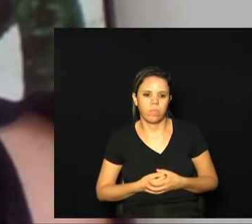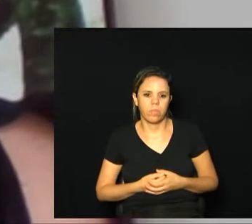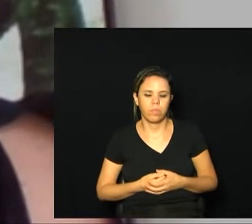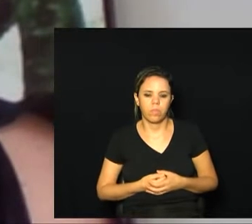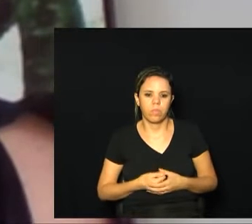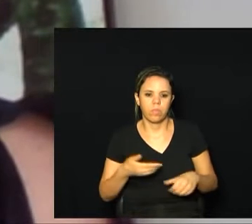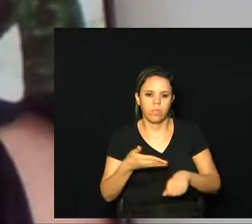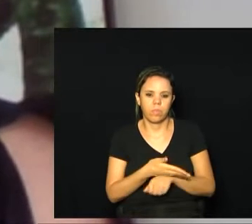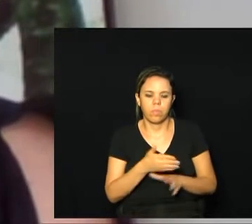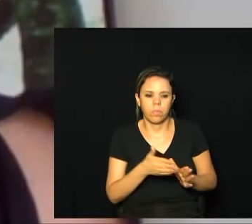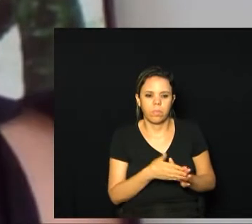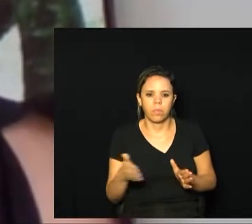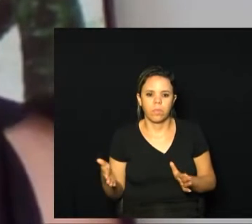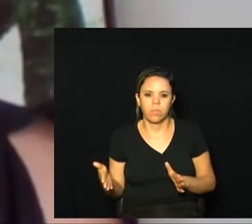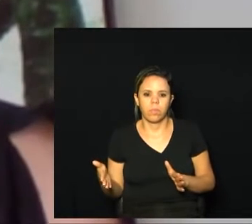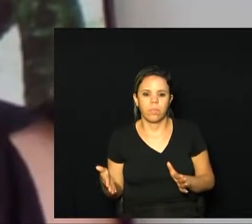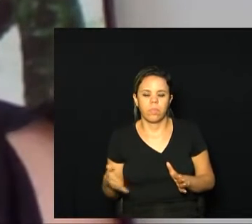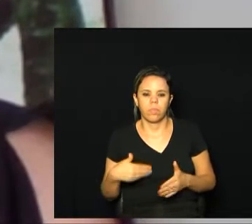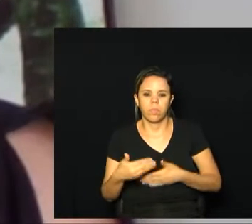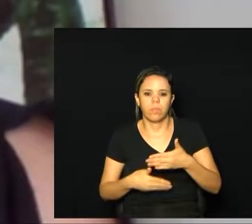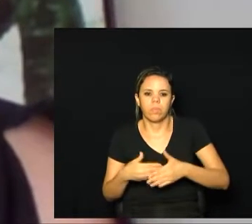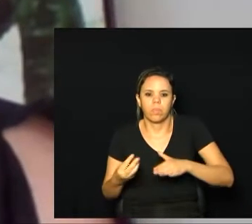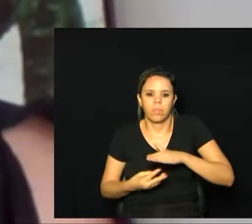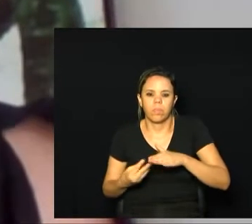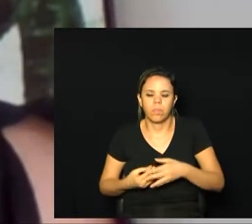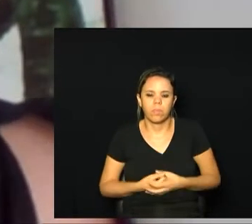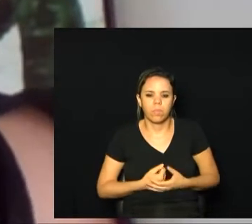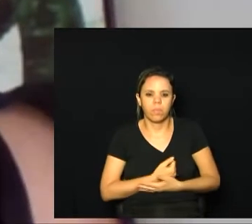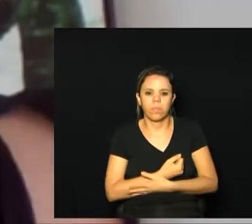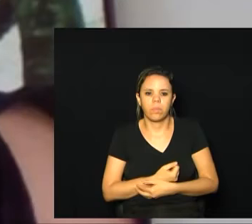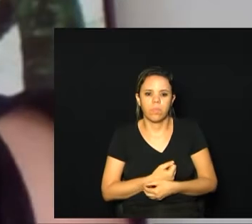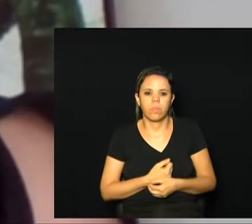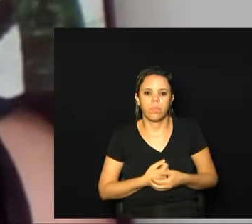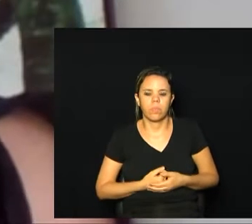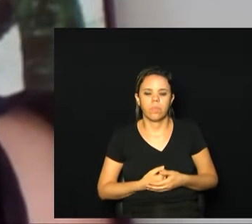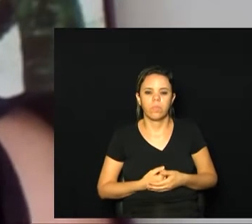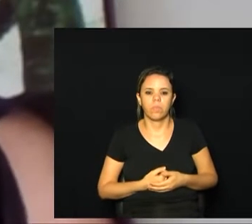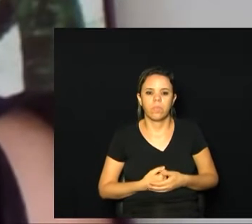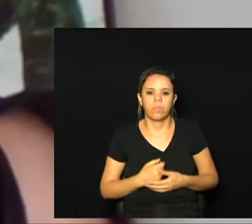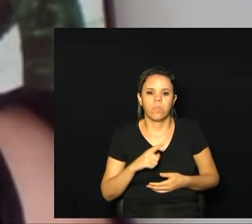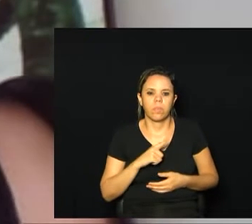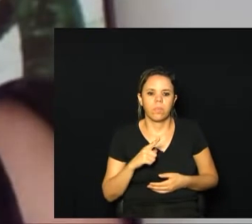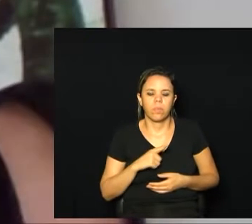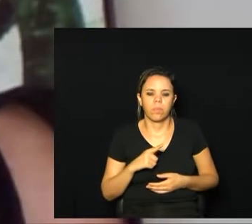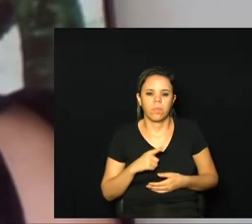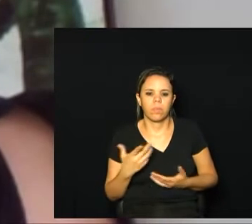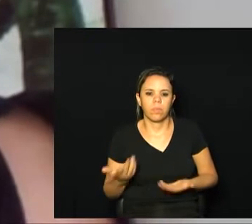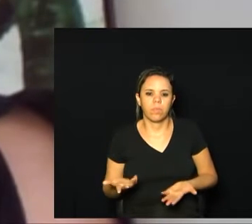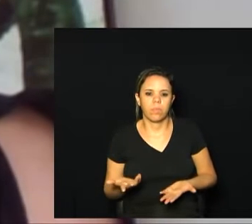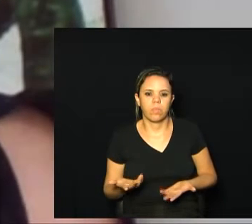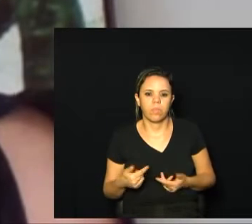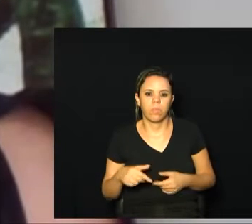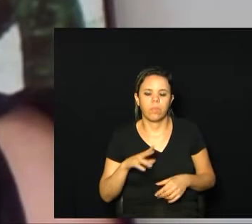parte desse processo de licitação e, caso a gente tenha uma